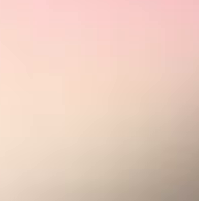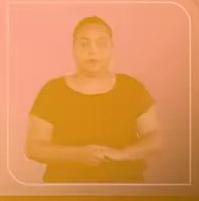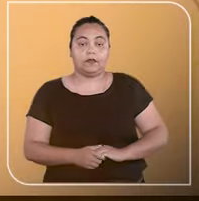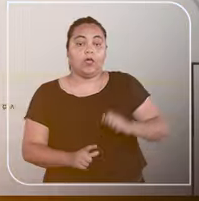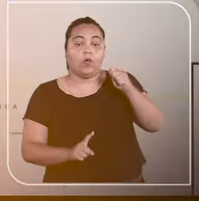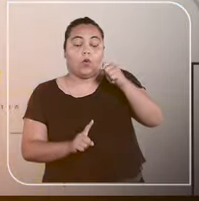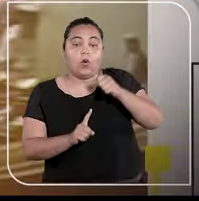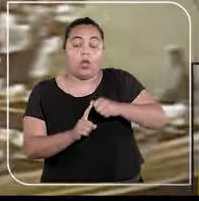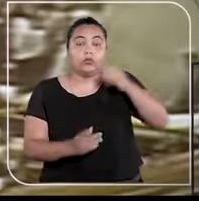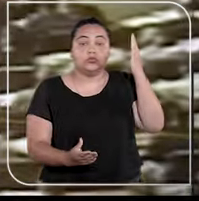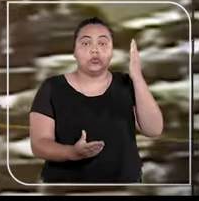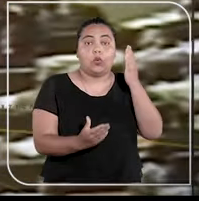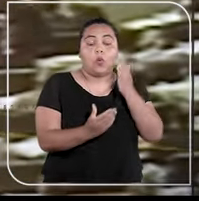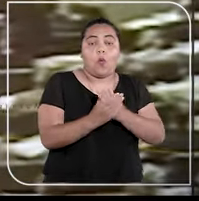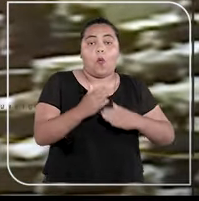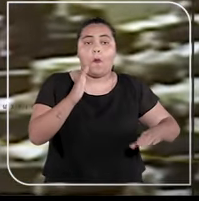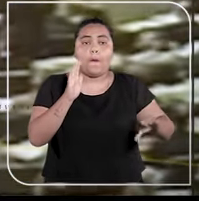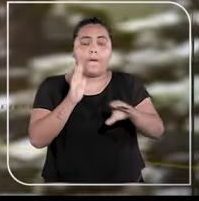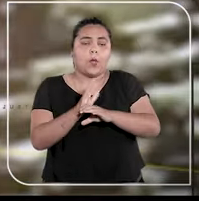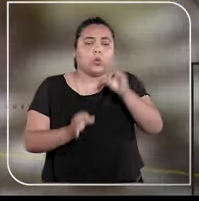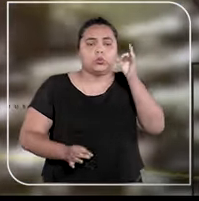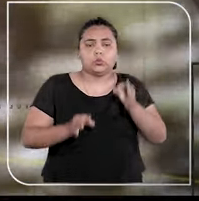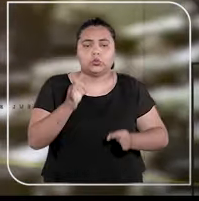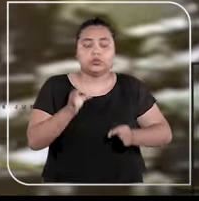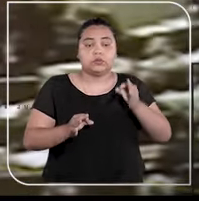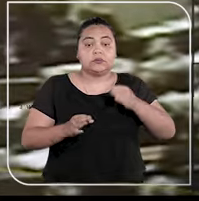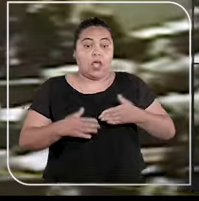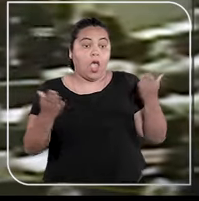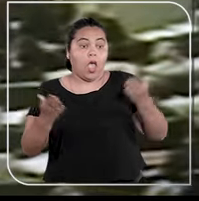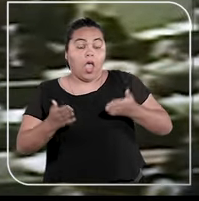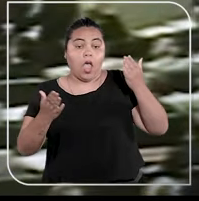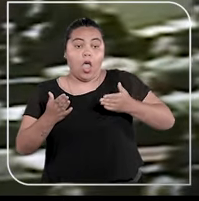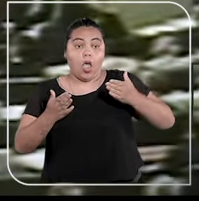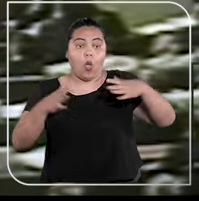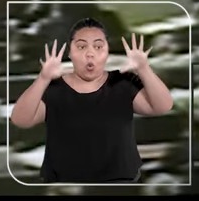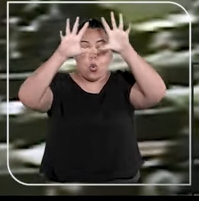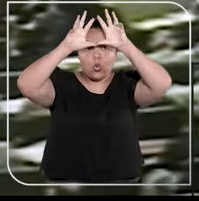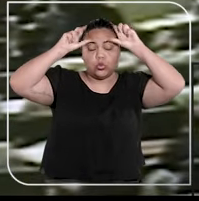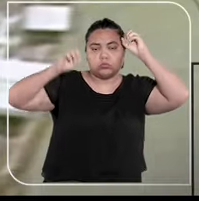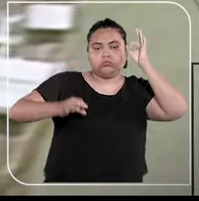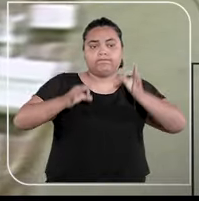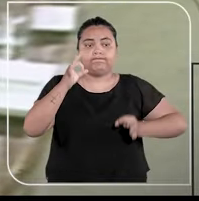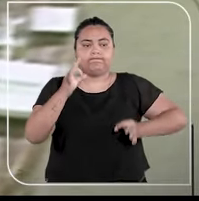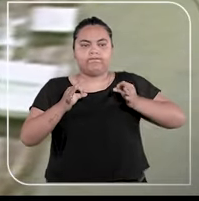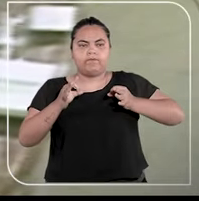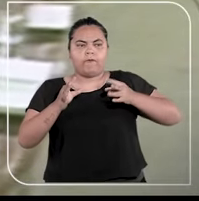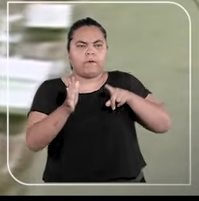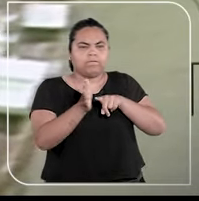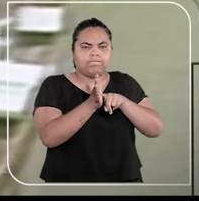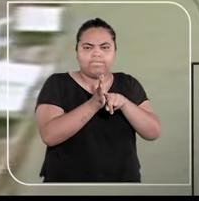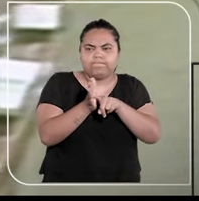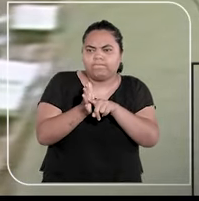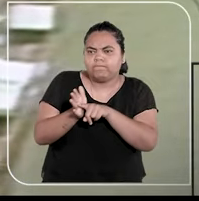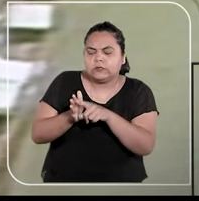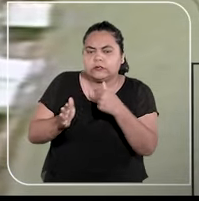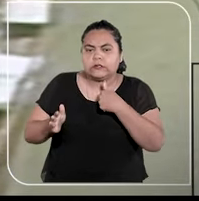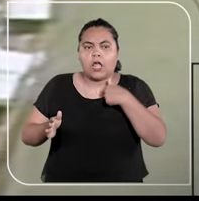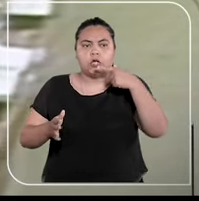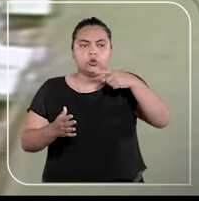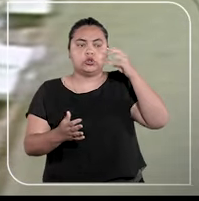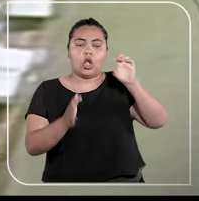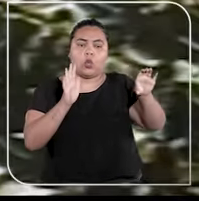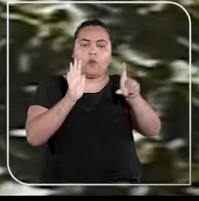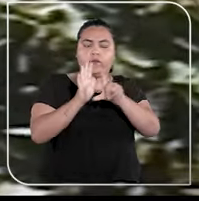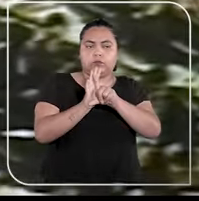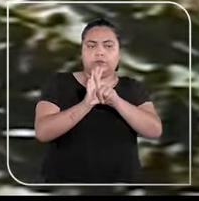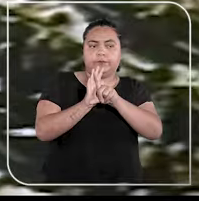O Plenário conclui o capítulo do Poder Judiciário. Agora o Supremo Tribunal Federal vai fiscalizar o cumprimento da